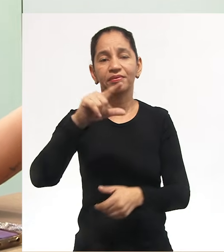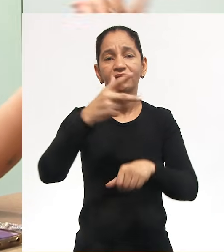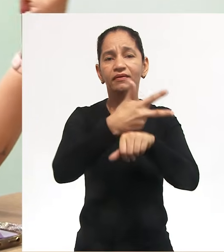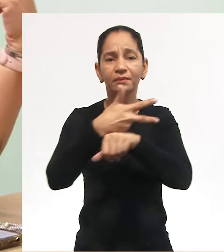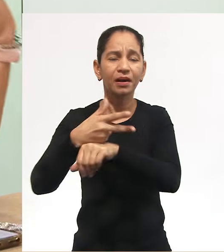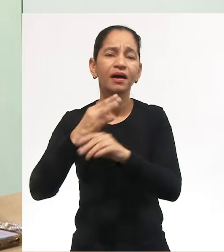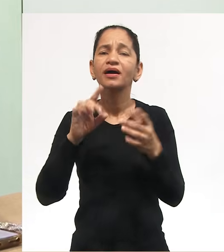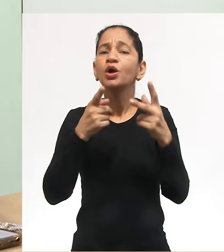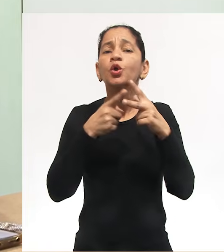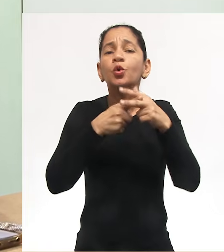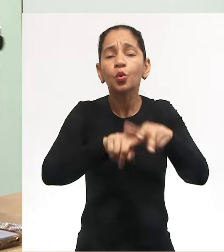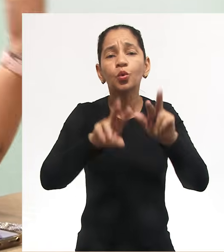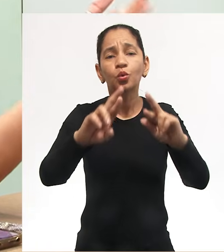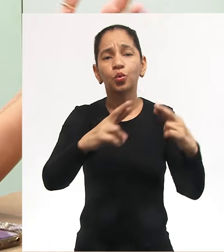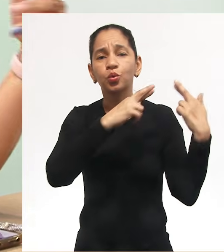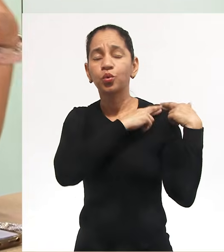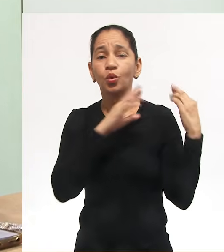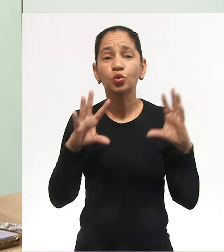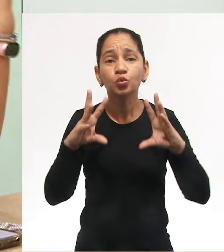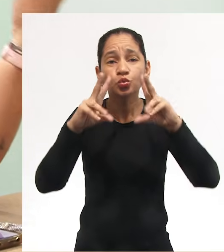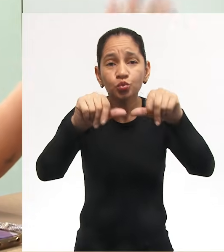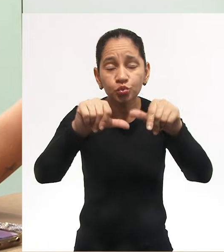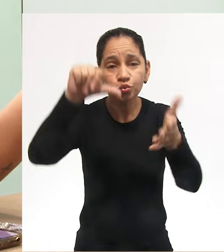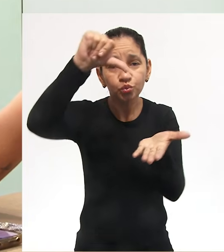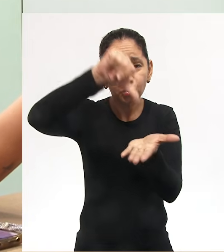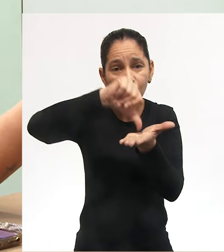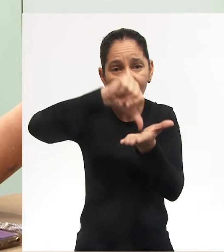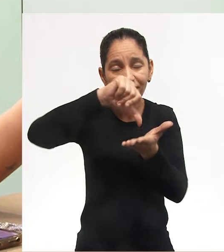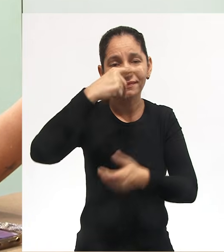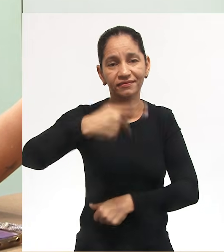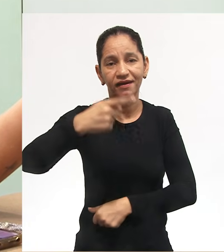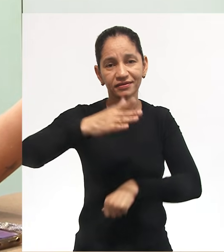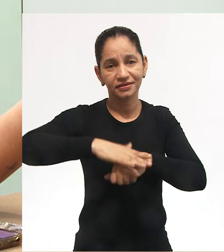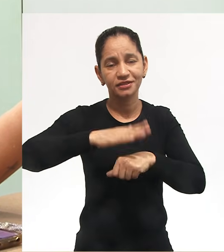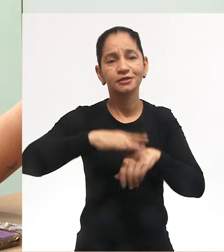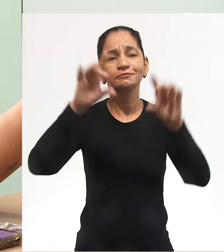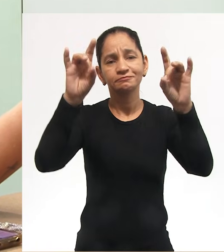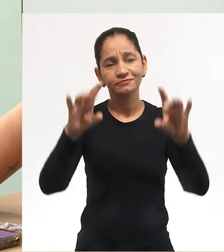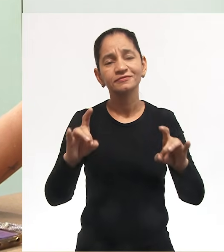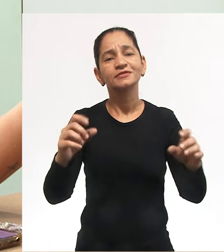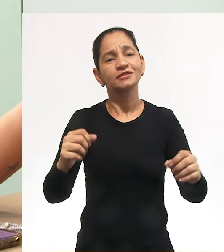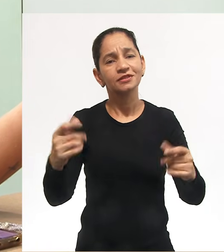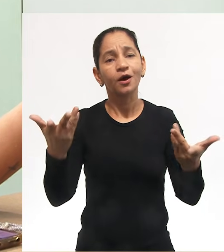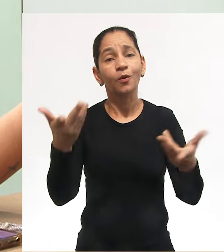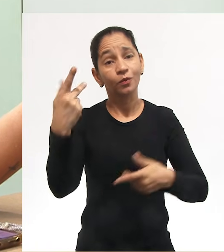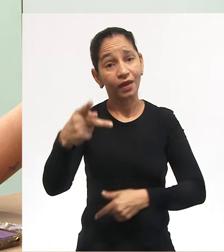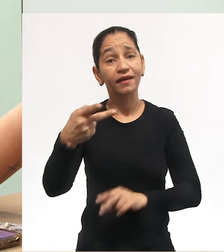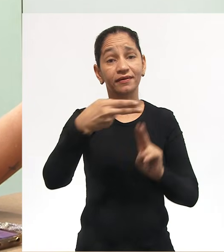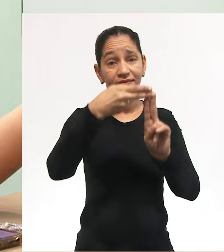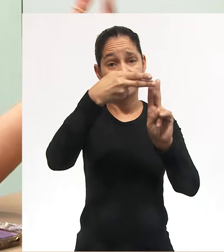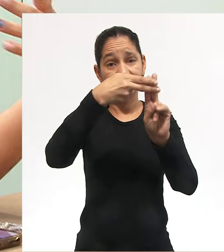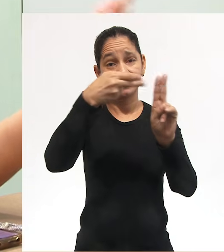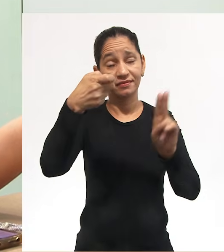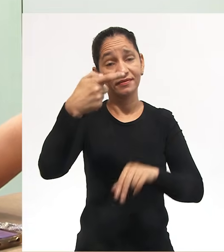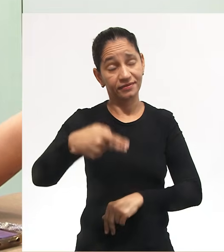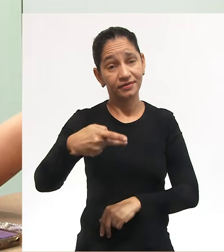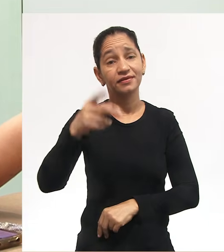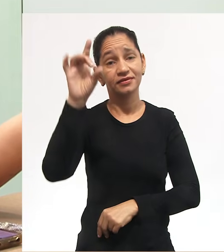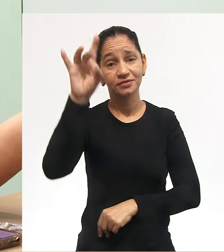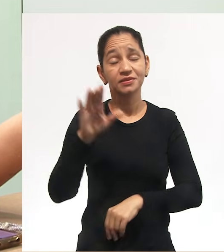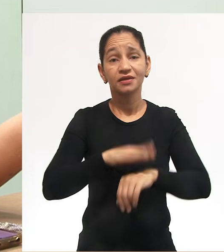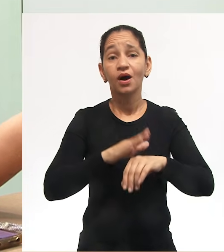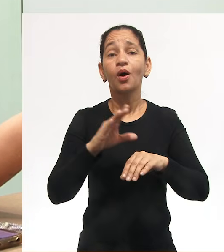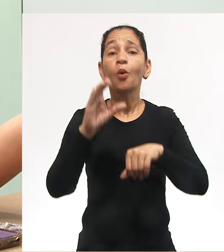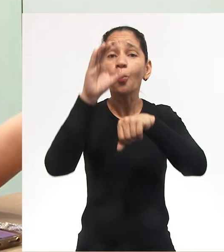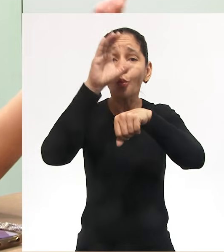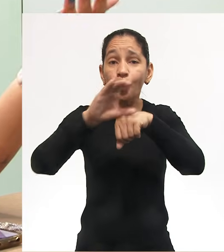o Denilson Falcão, o Flávio, toda a equipe do Departamento de Produção em Educação à Distância, do Campus Porto Velho,